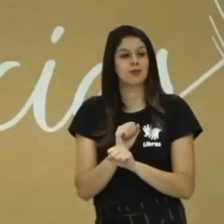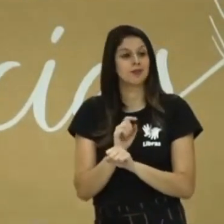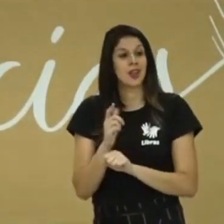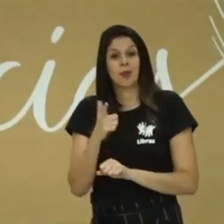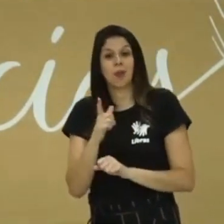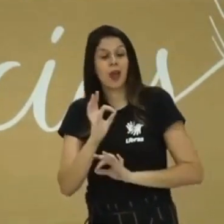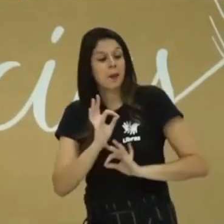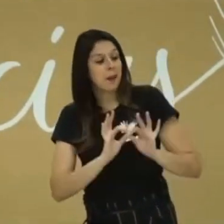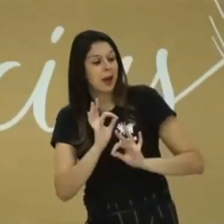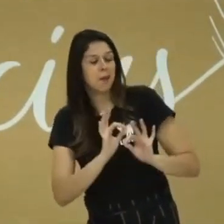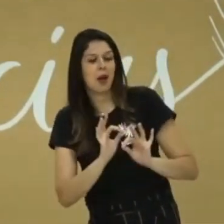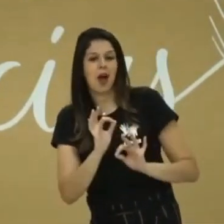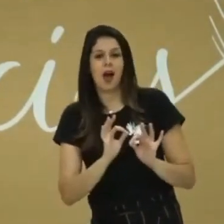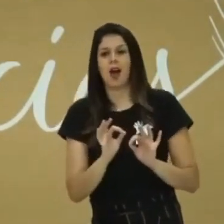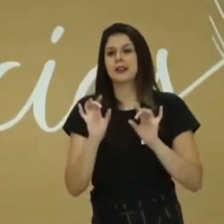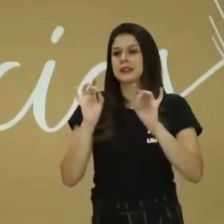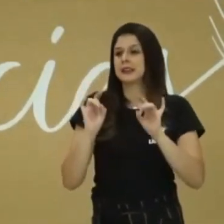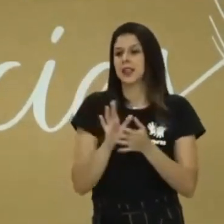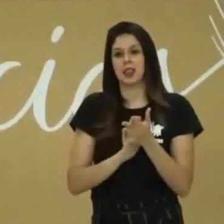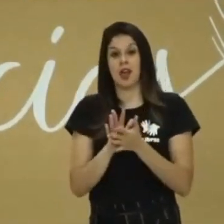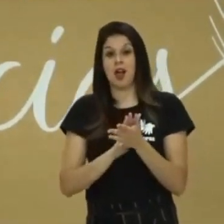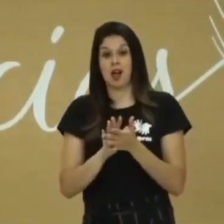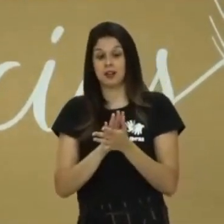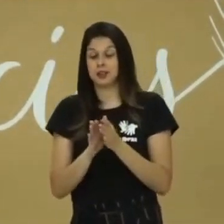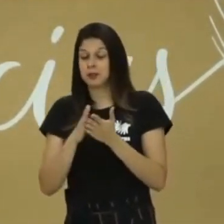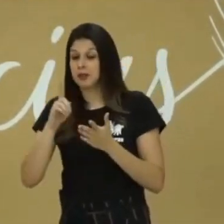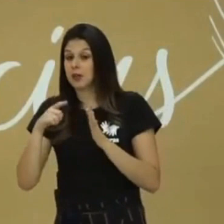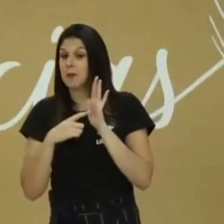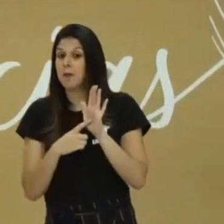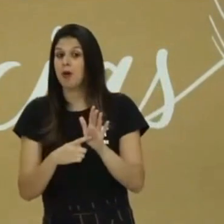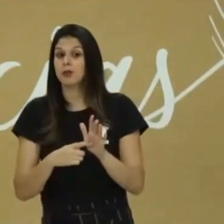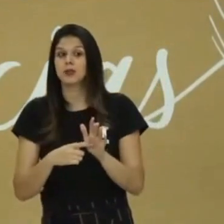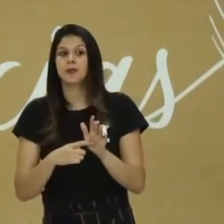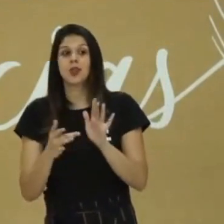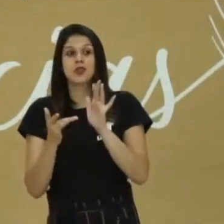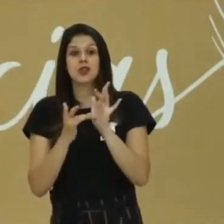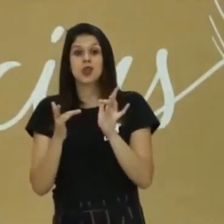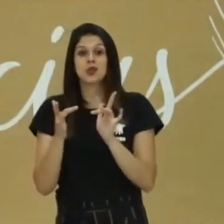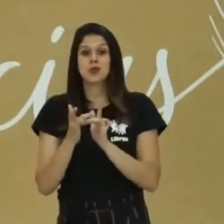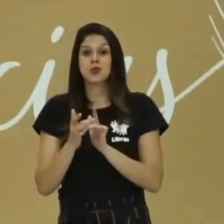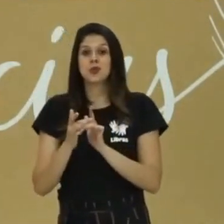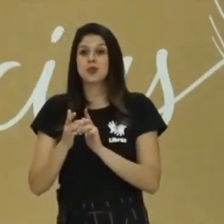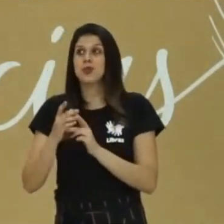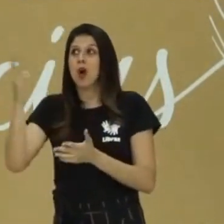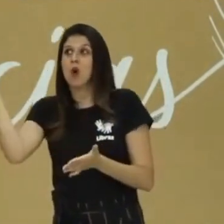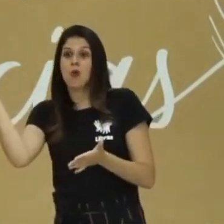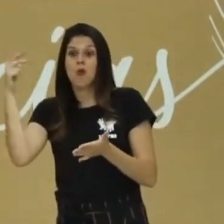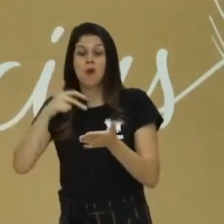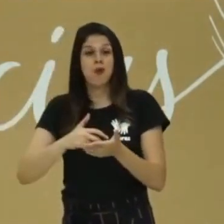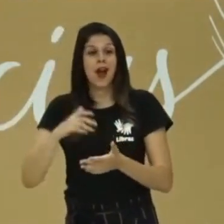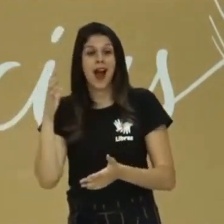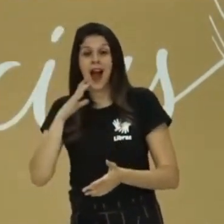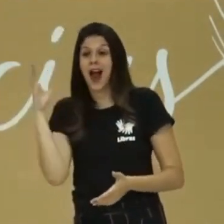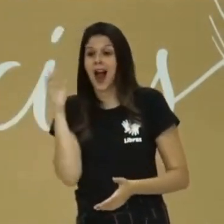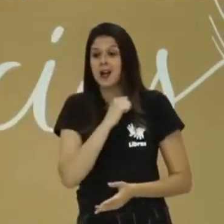de preparação especial para isso a Bíblia diz como o Relâmpago sai do oriente e se mostra